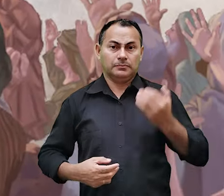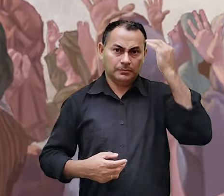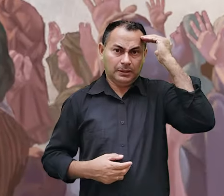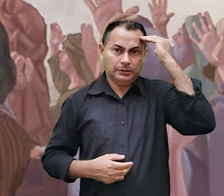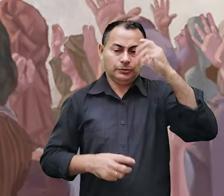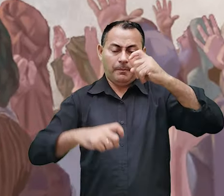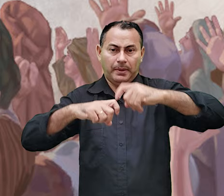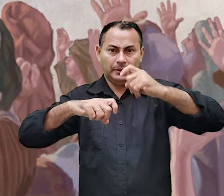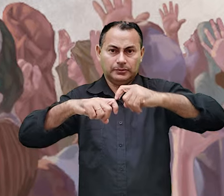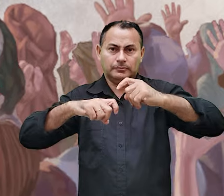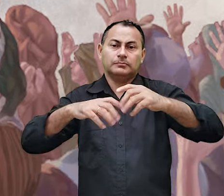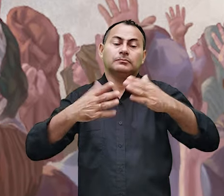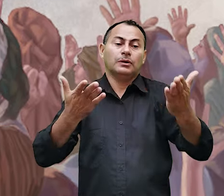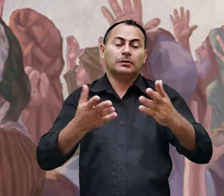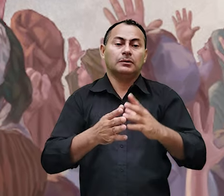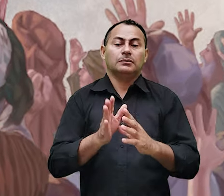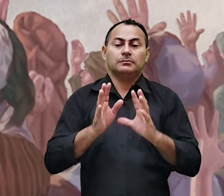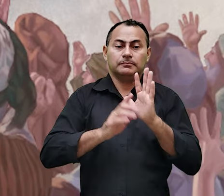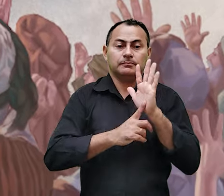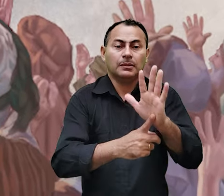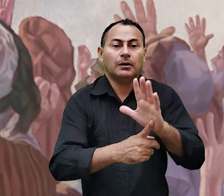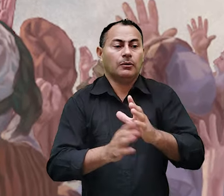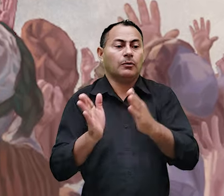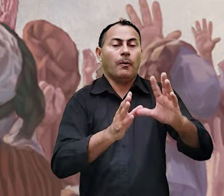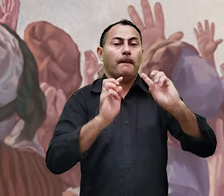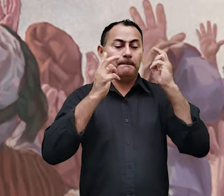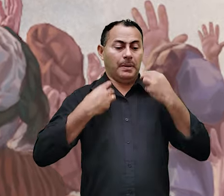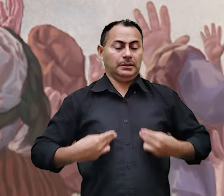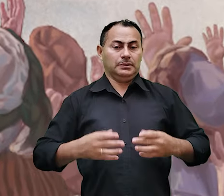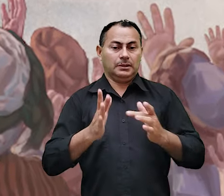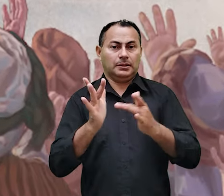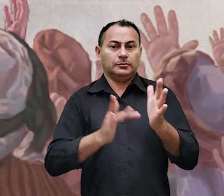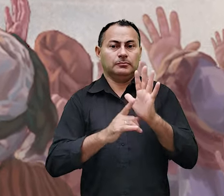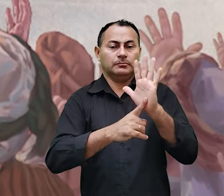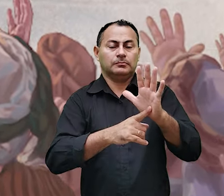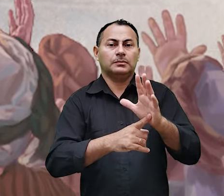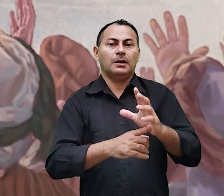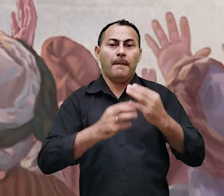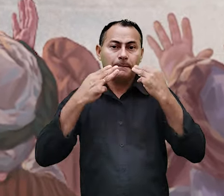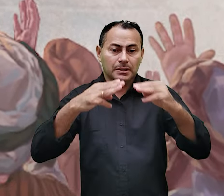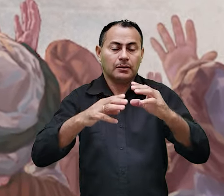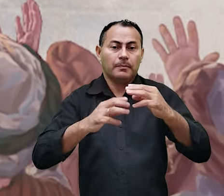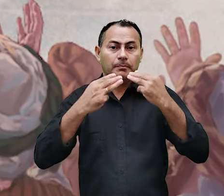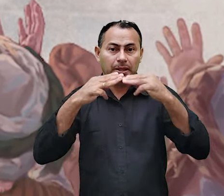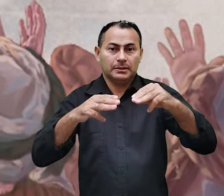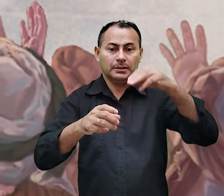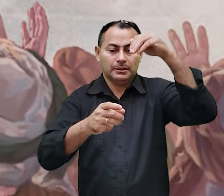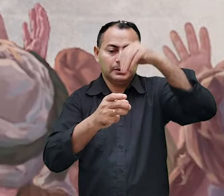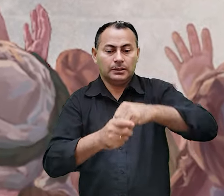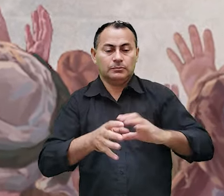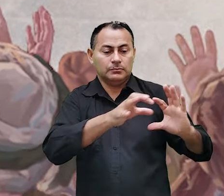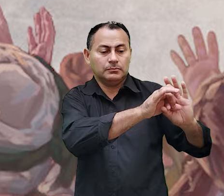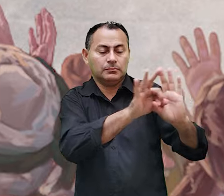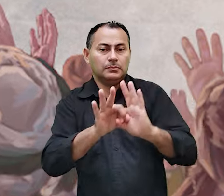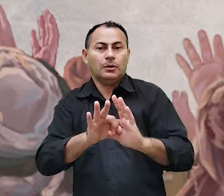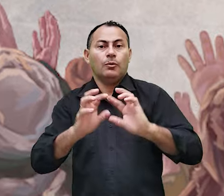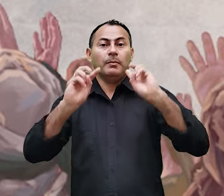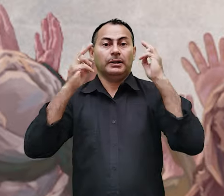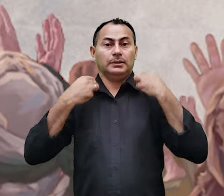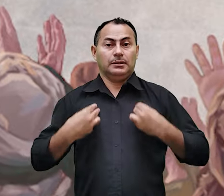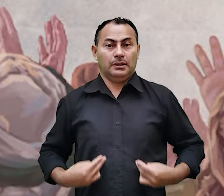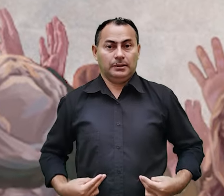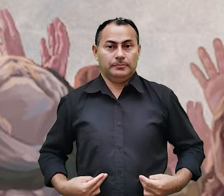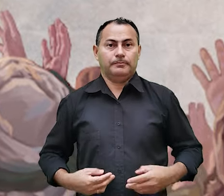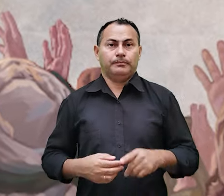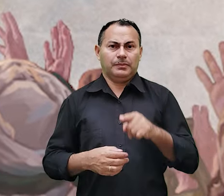necessidades humanas sob o ponto de vista de um médico. Quando ele nos apresenta o lado humano de Cristo, apresenta o ministério e a missão do Messias dentro de um